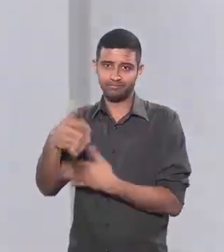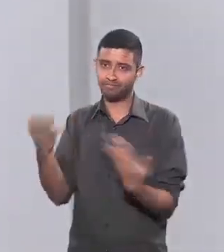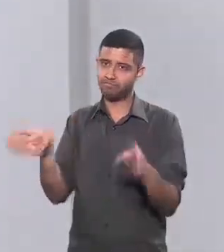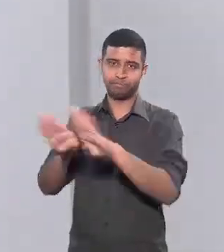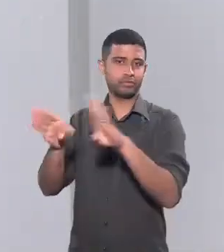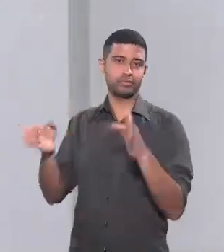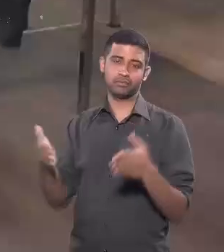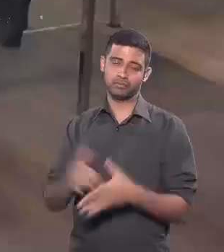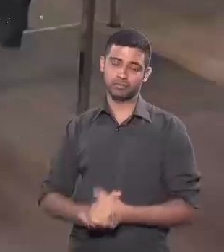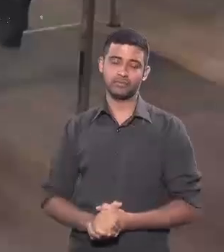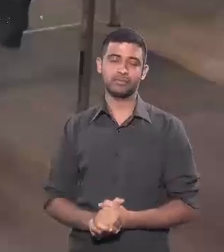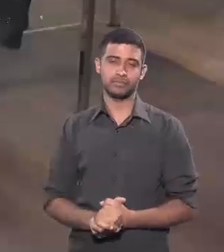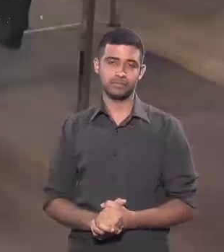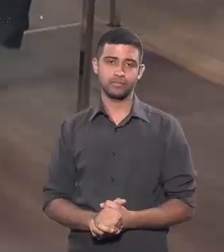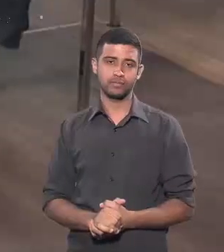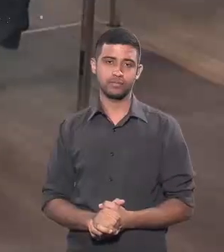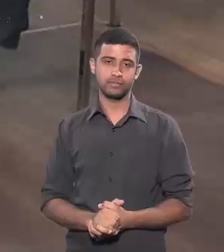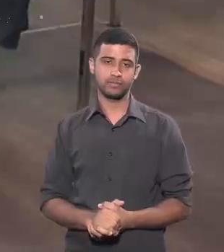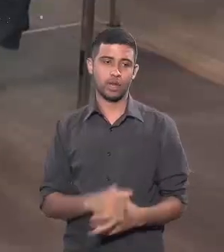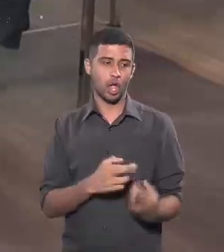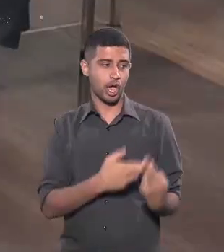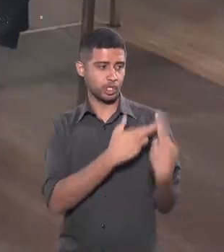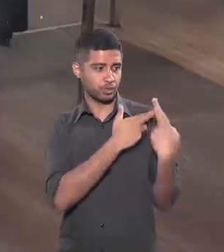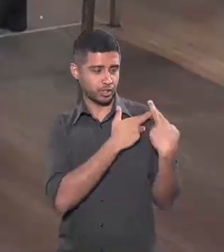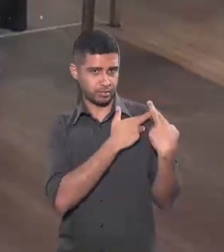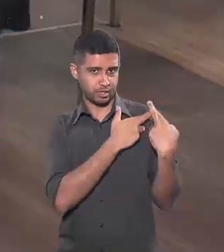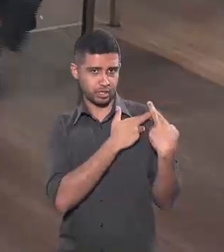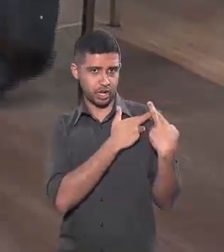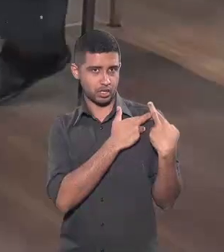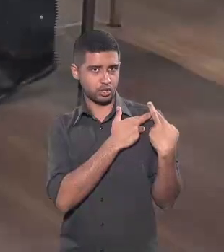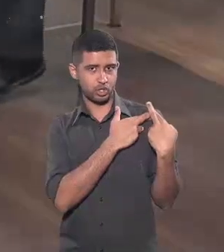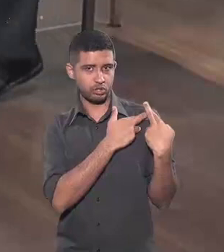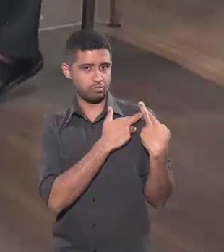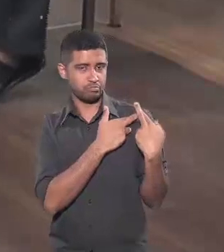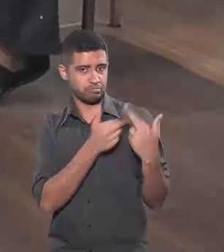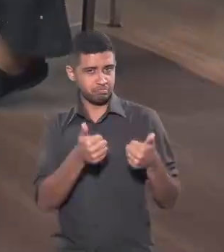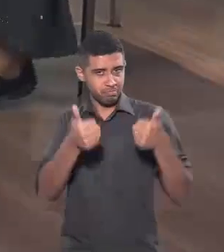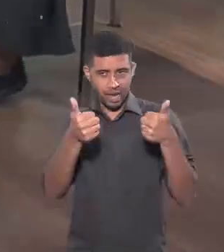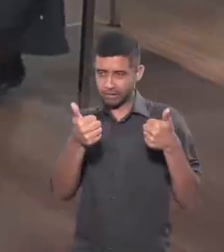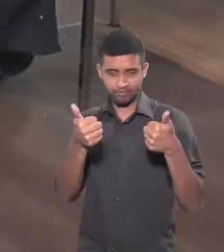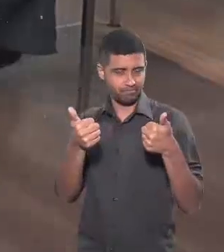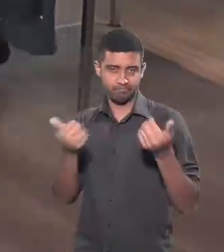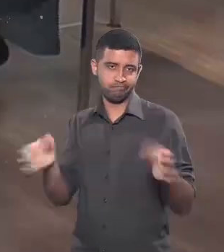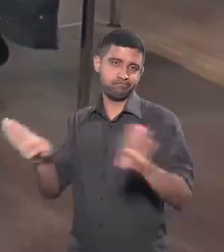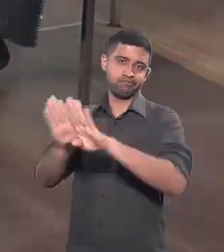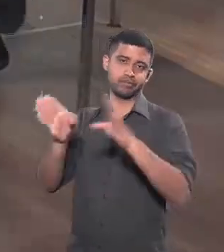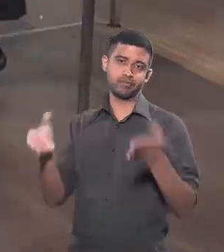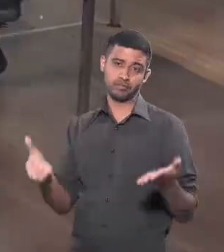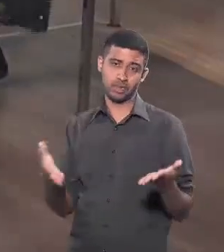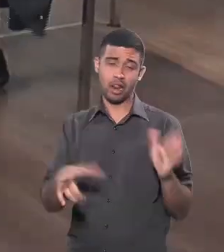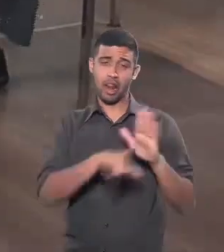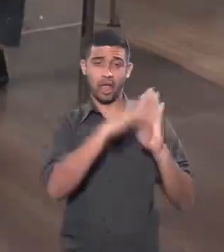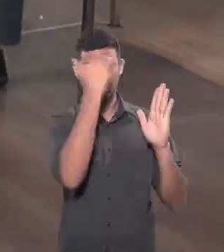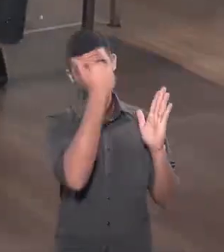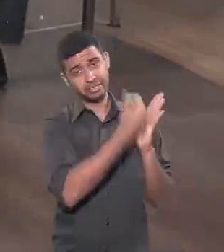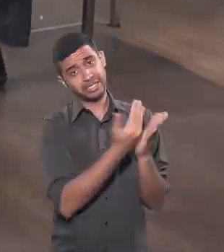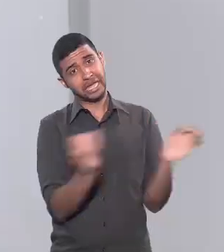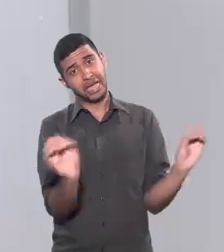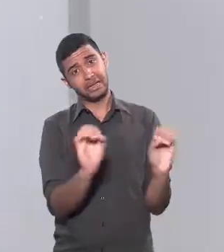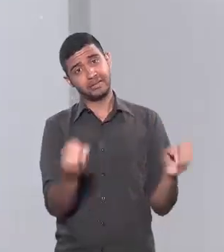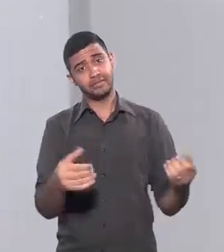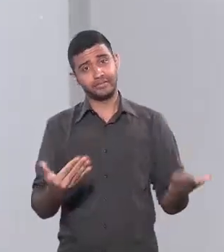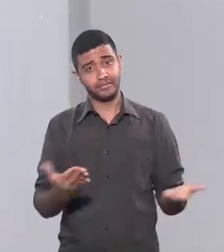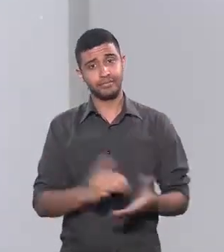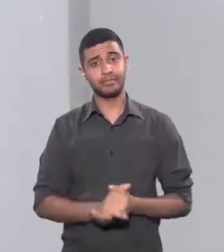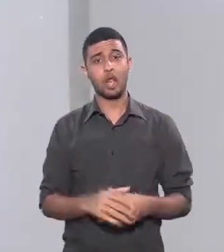infantil deixa de funcionar. Não tem responsabilidade para funcionar, em outras palavras, não está cumprindo a lei. Isso no âmbito